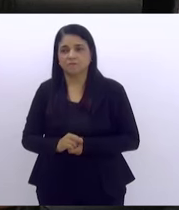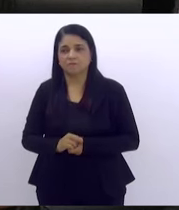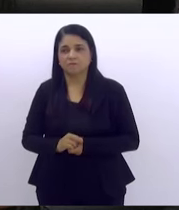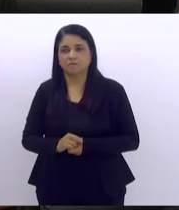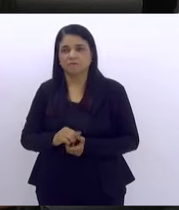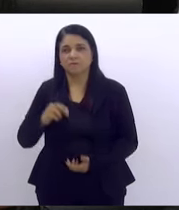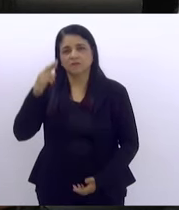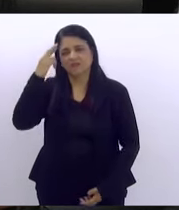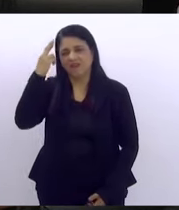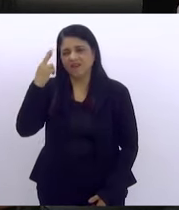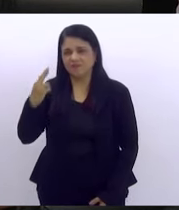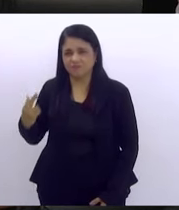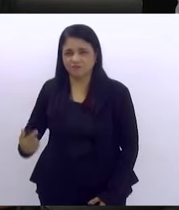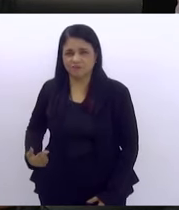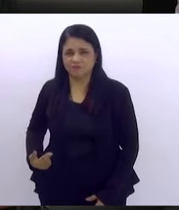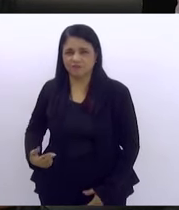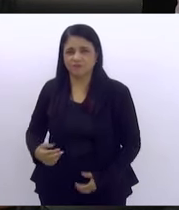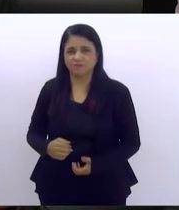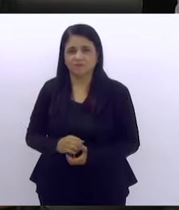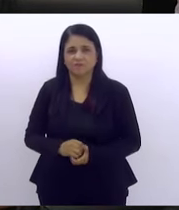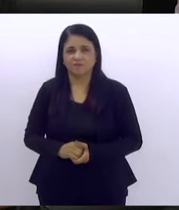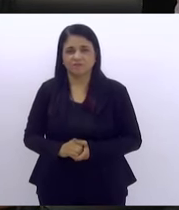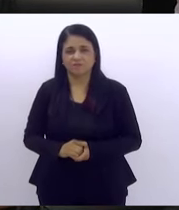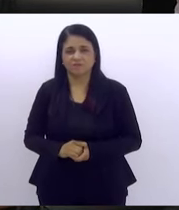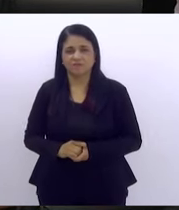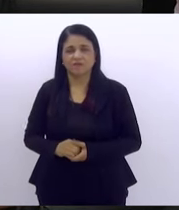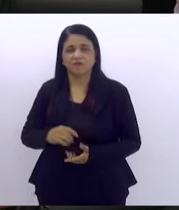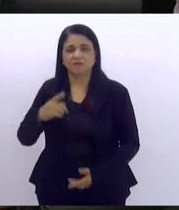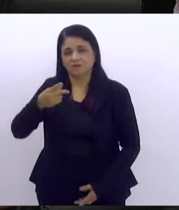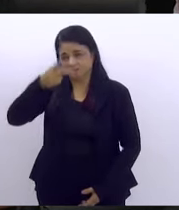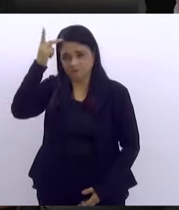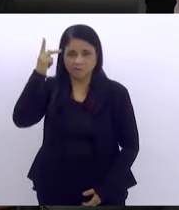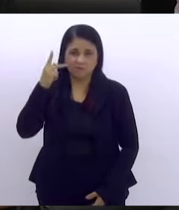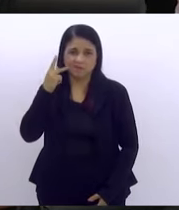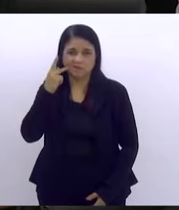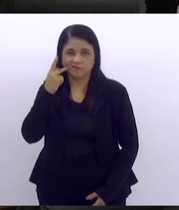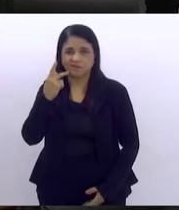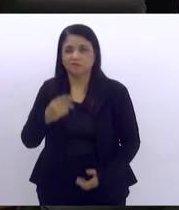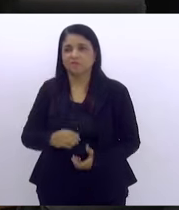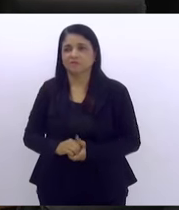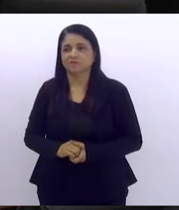Deputada Renata Souza. Deputado Luiz Paulo.